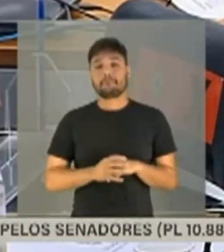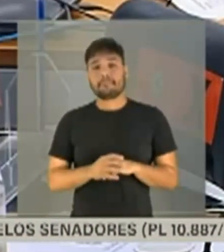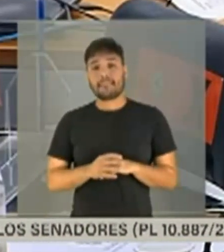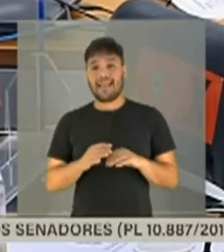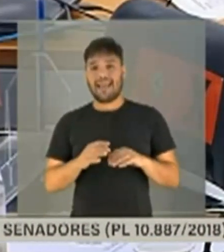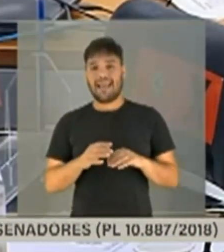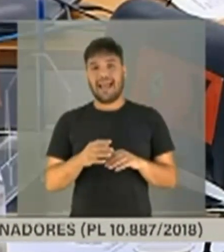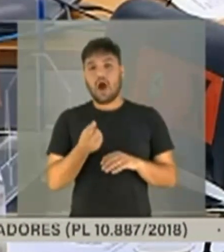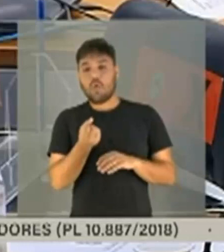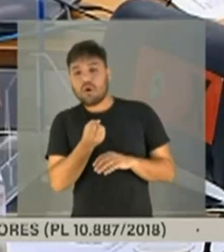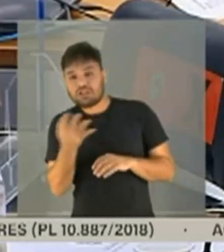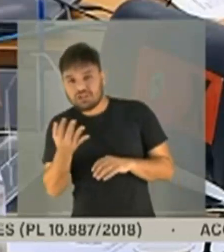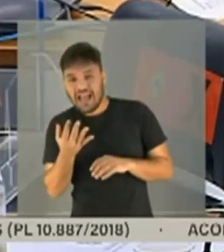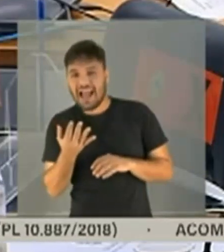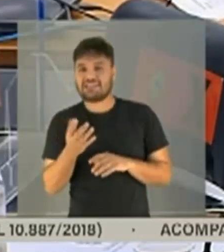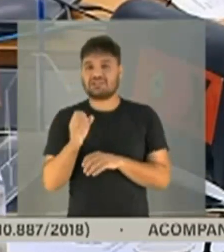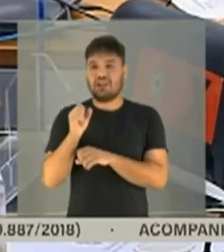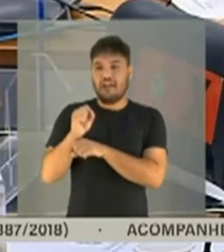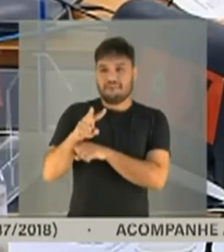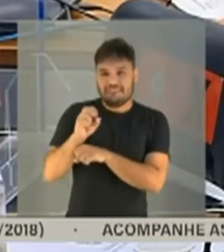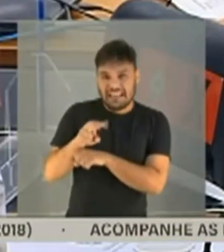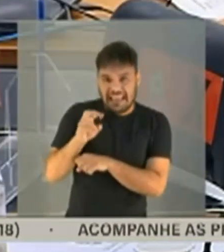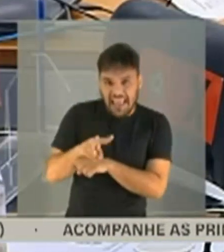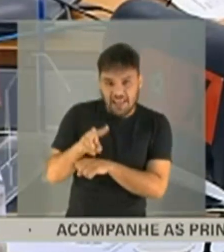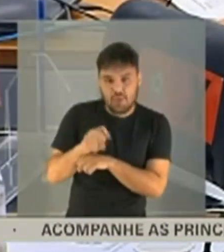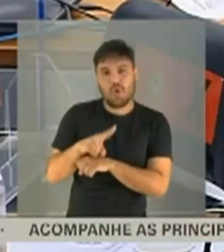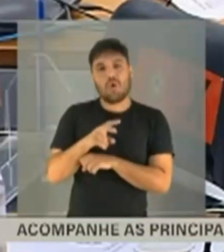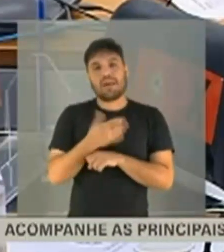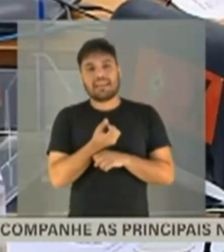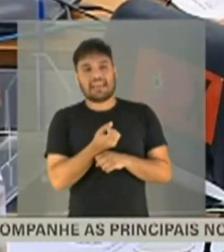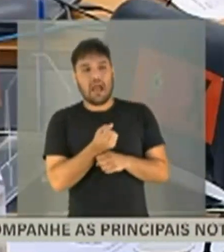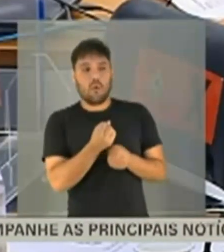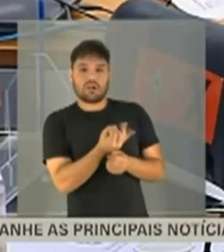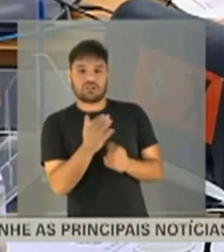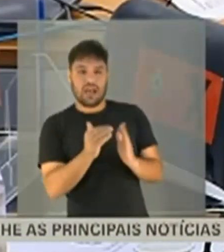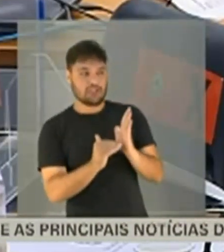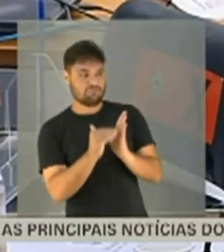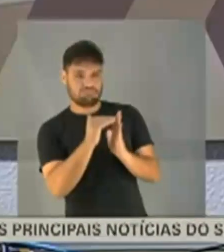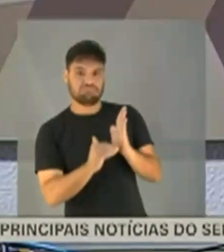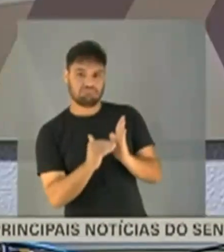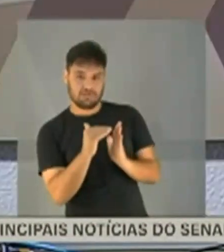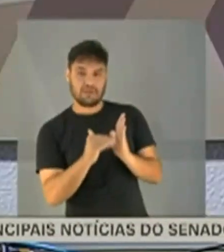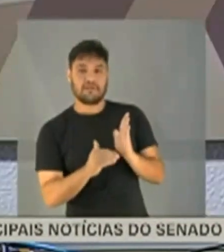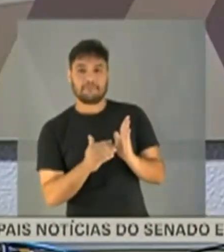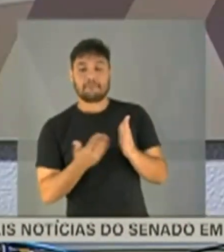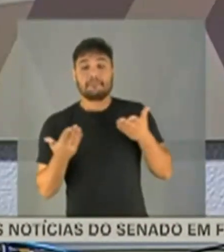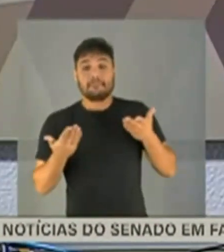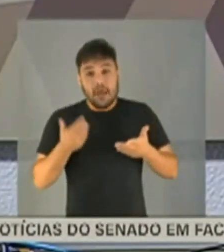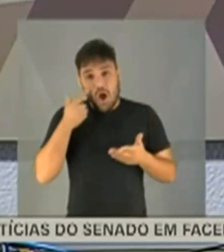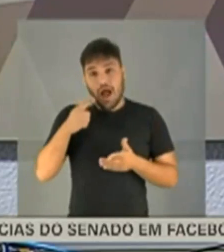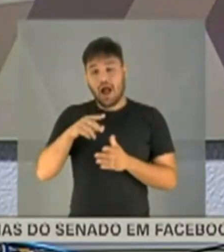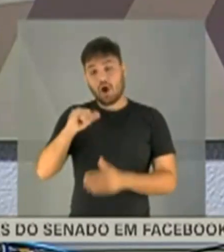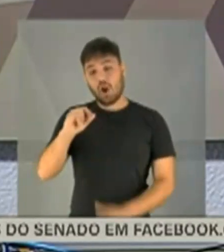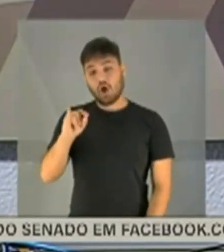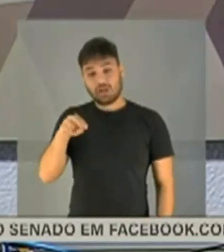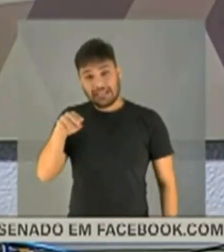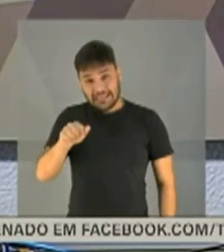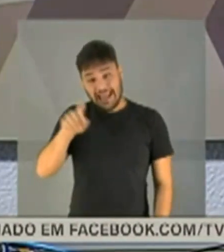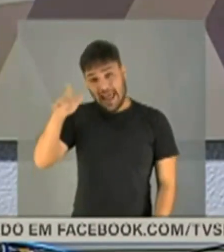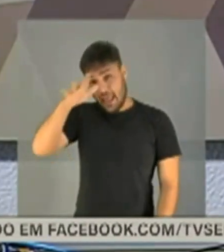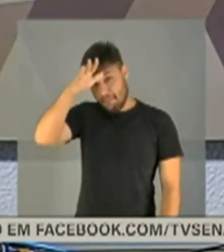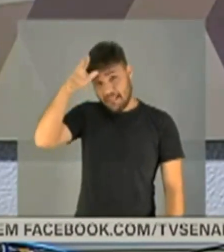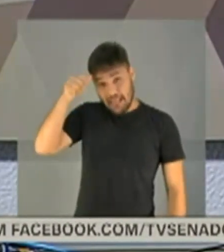entre poção e veneno é a dose. Então, no caso da cloroquina, isso ficou muito claro no estudo Clorocovid em